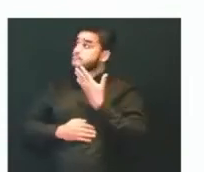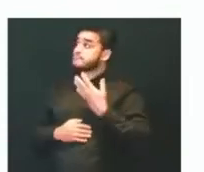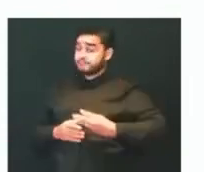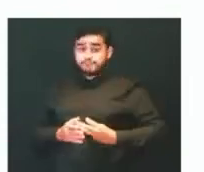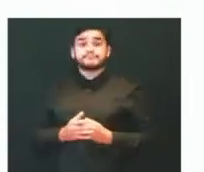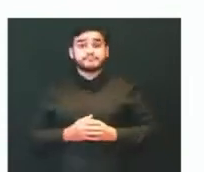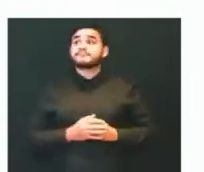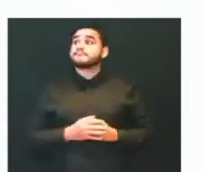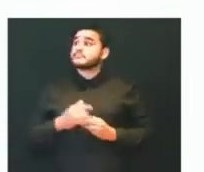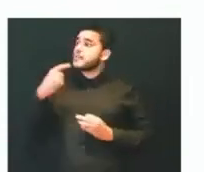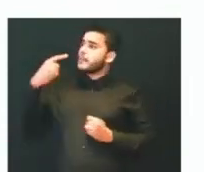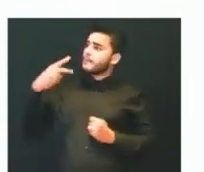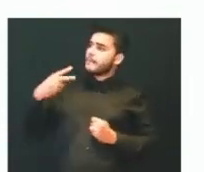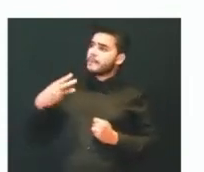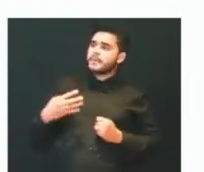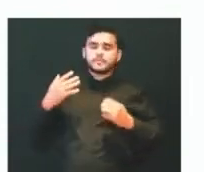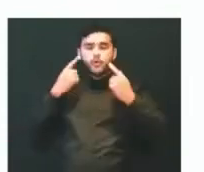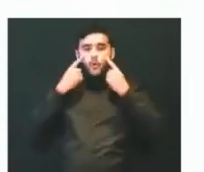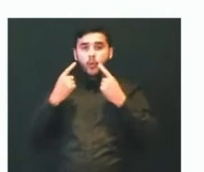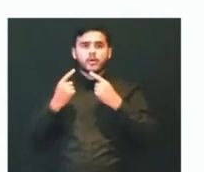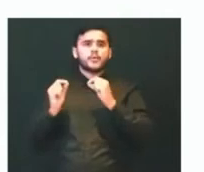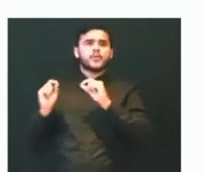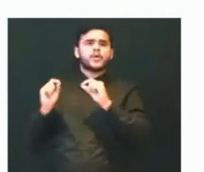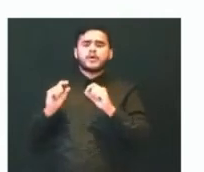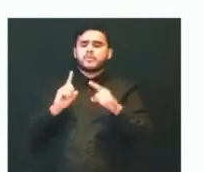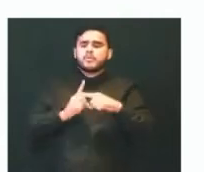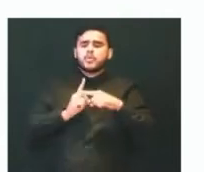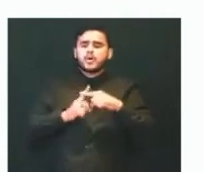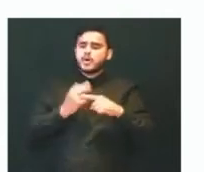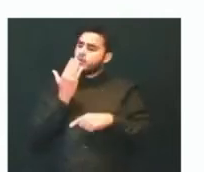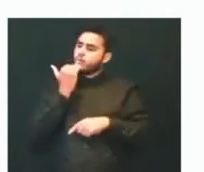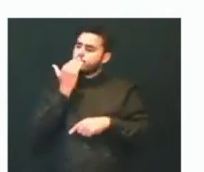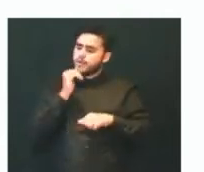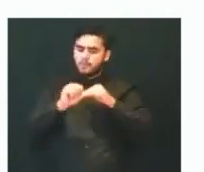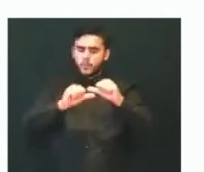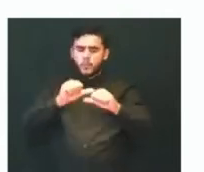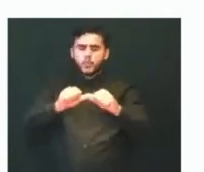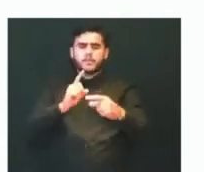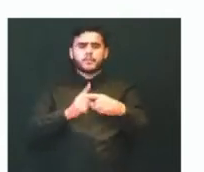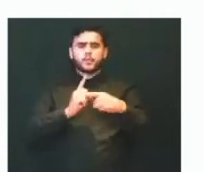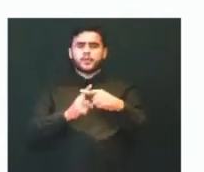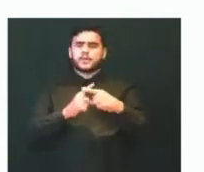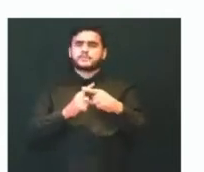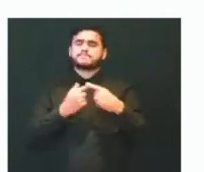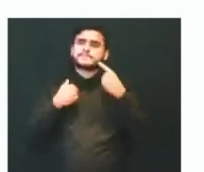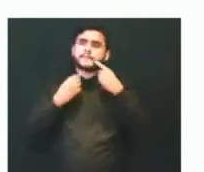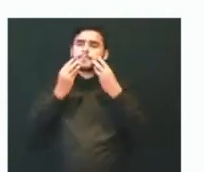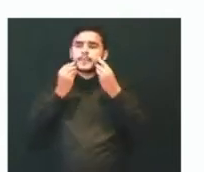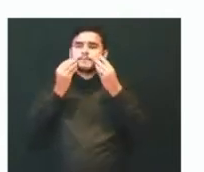durante o tratamento, por que o paciente ele modifica a sua alimentação, por que ele modifica o seu paladar, o seu